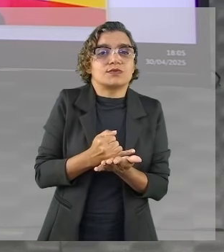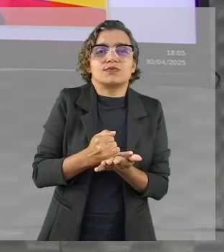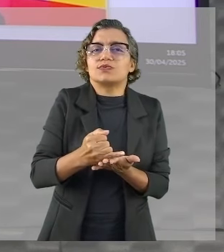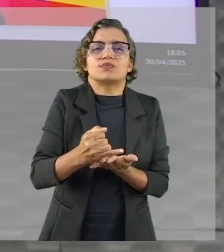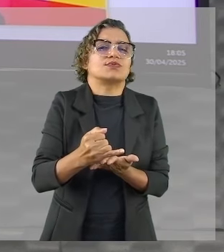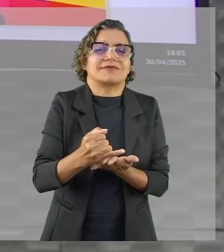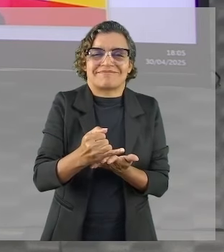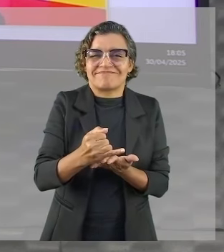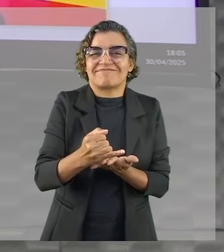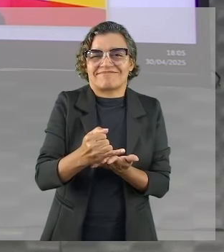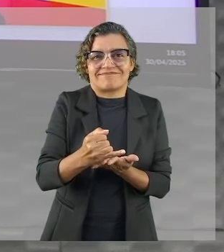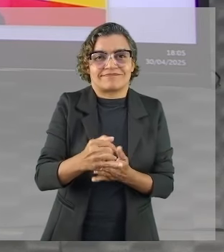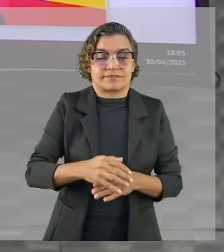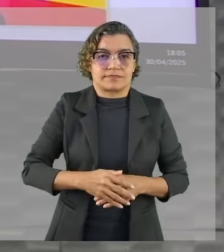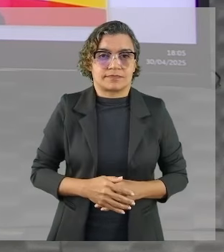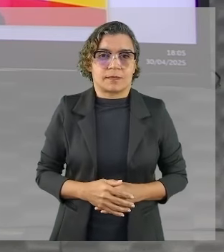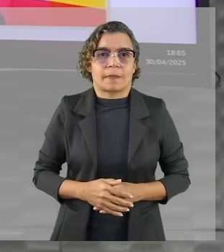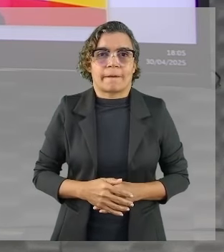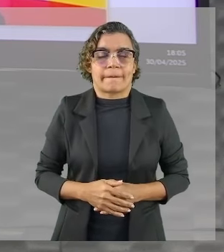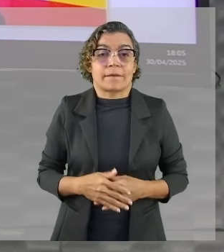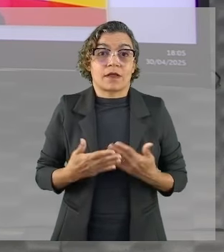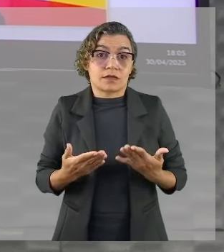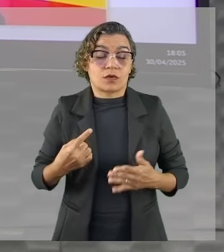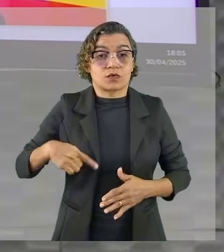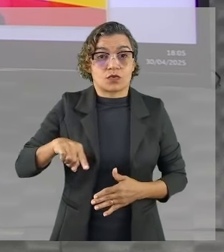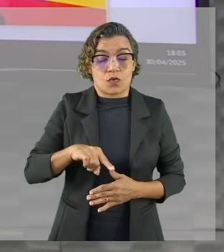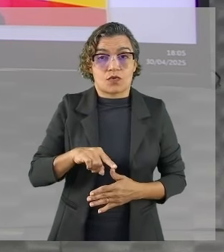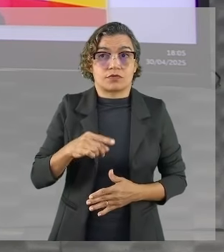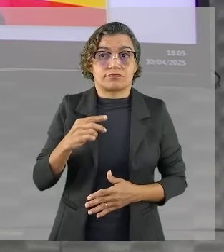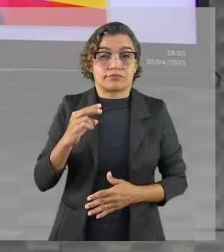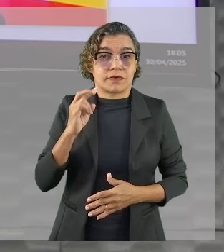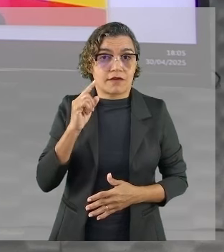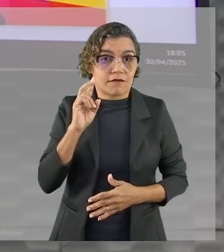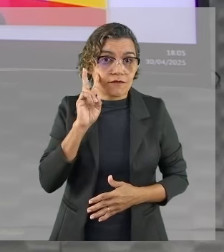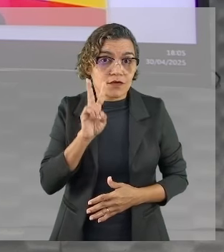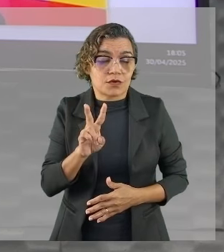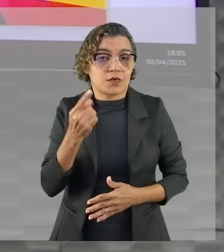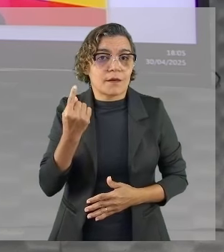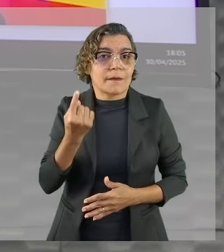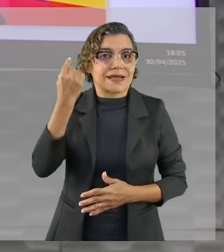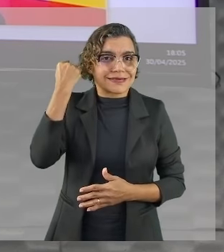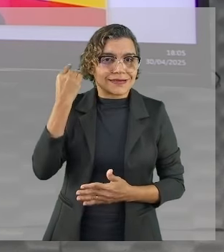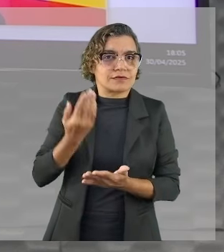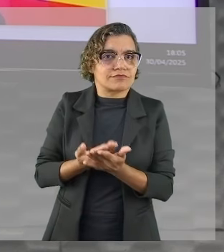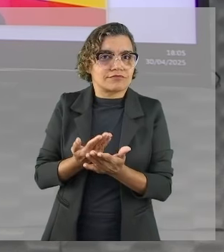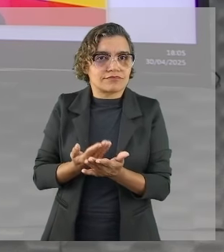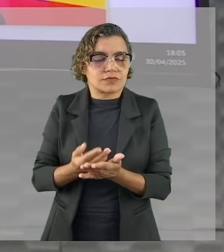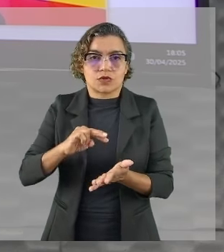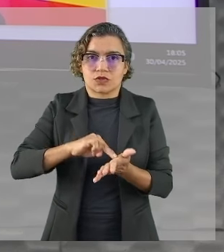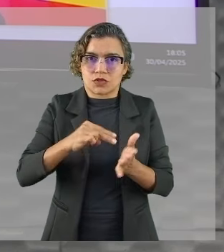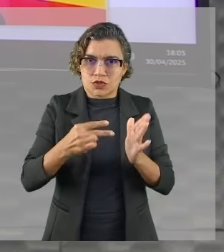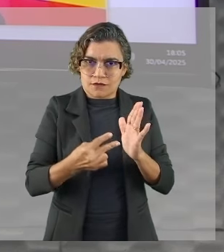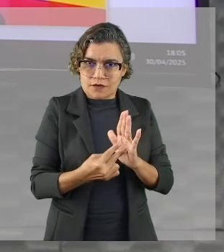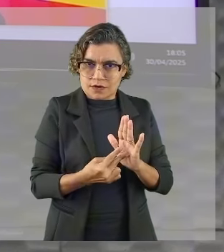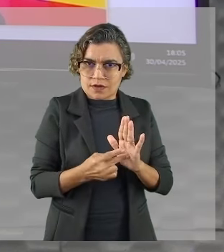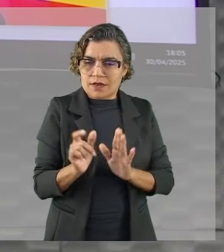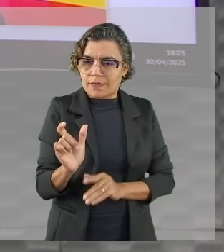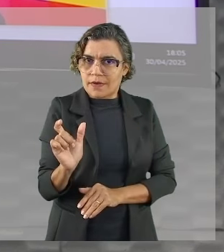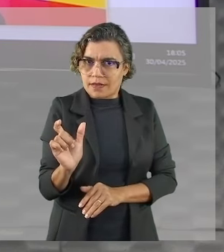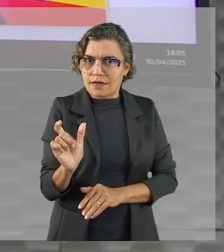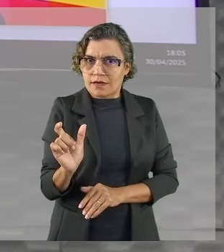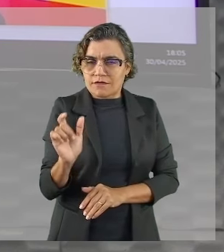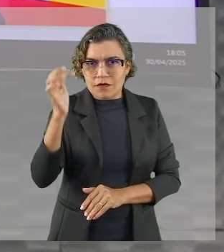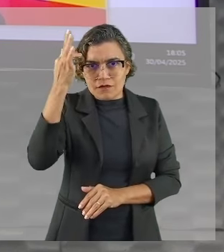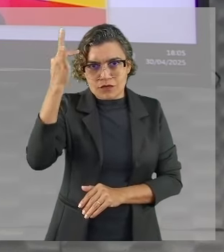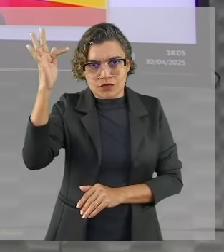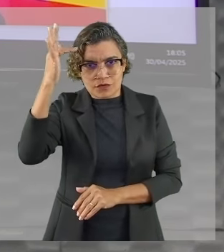né? Então, nós vimos na aula passada o significado etimológico da palavra filosofia,